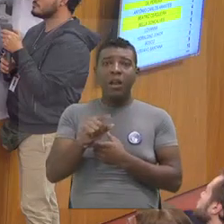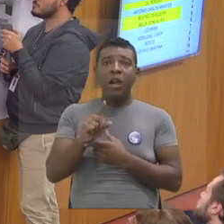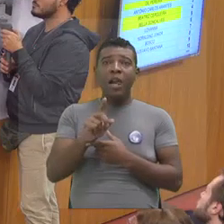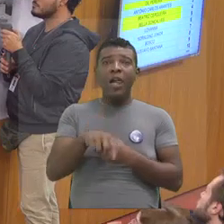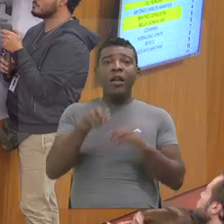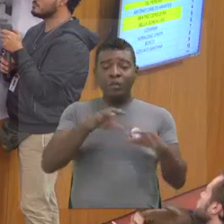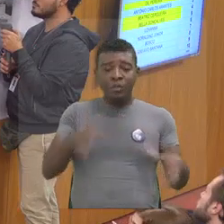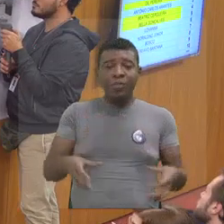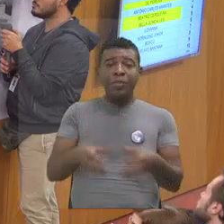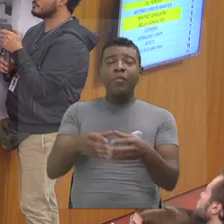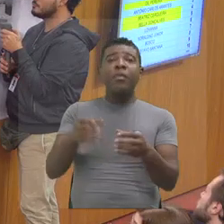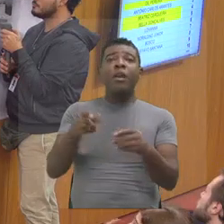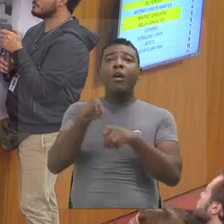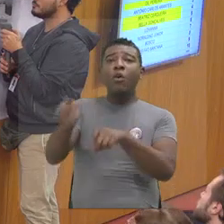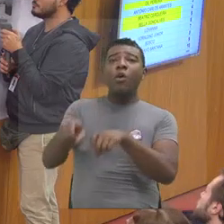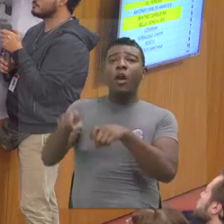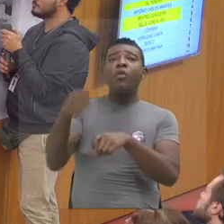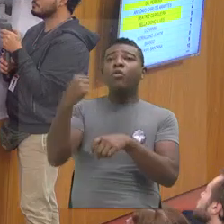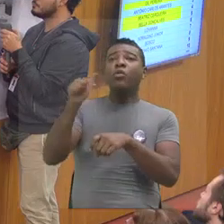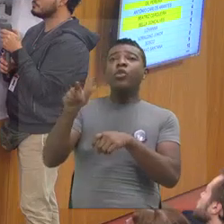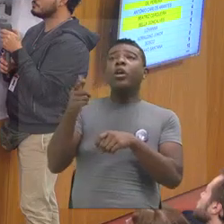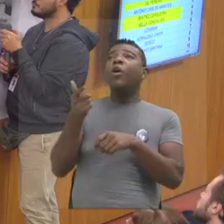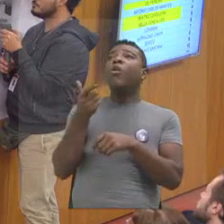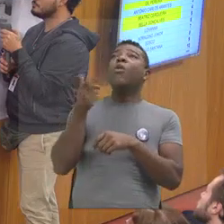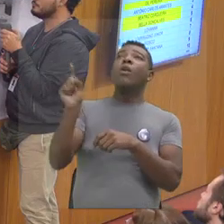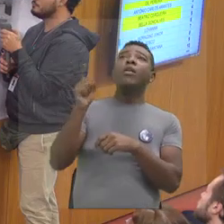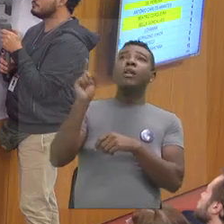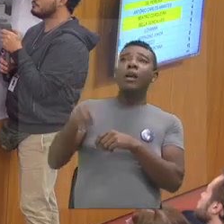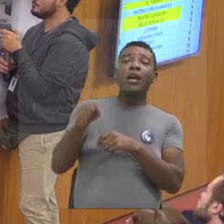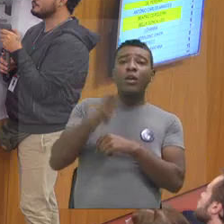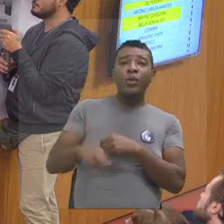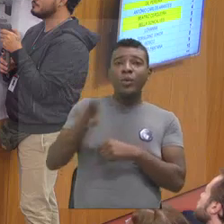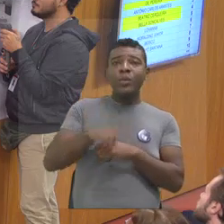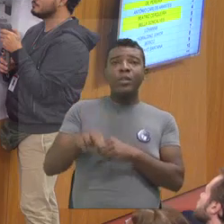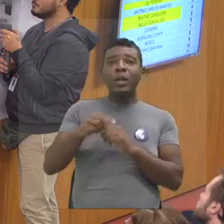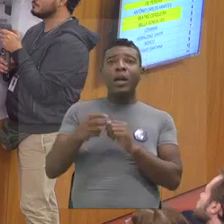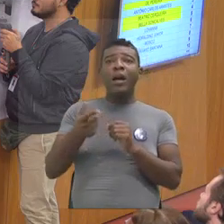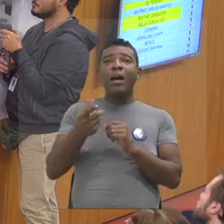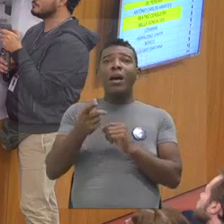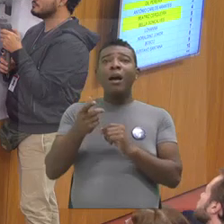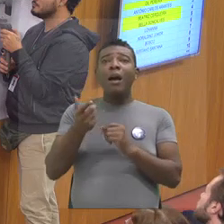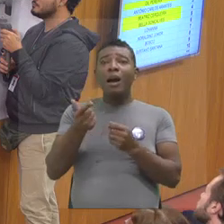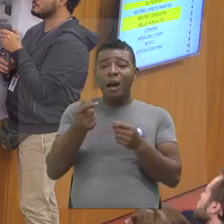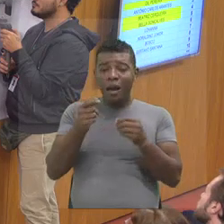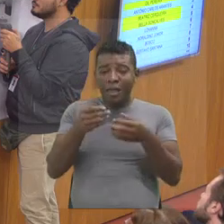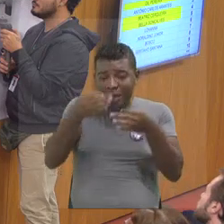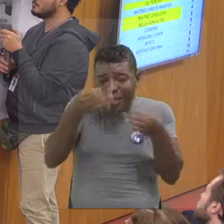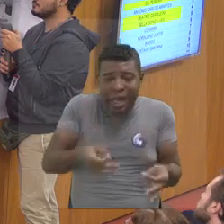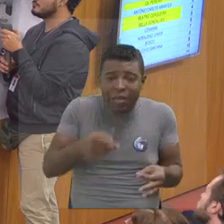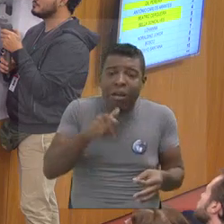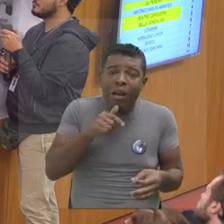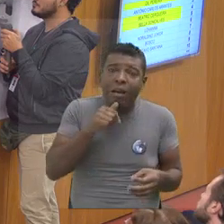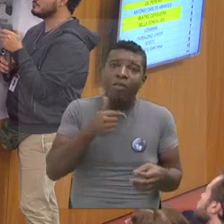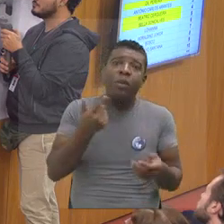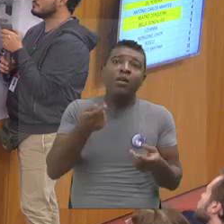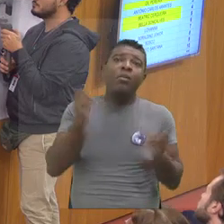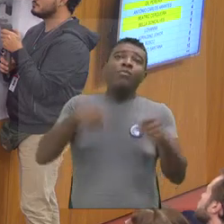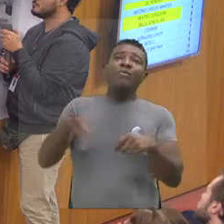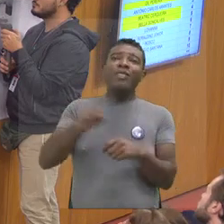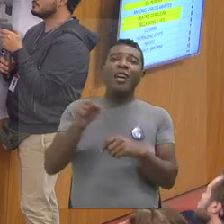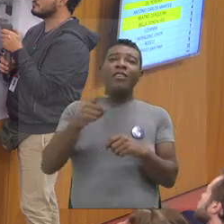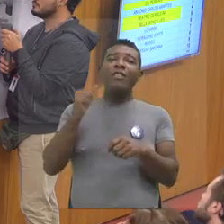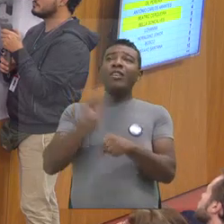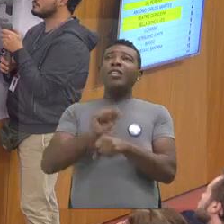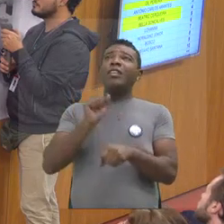regime familiar deputado que não tinha outra opção anunciar irregularmente a água porque esperava 10 anos 8 anos uma autorização